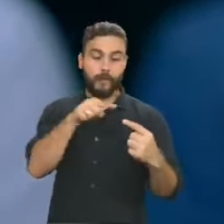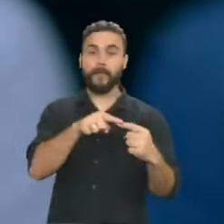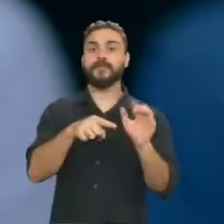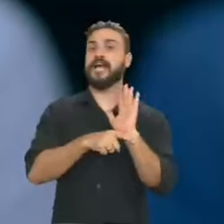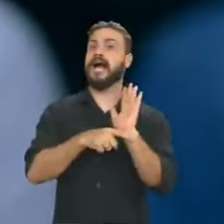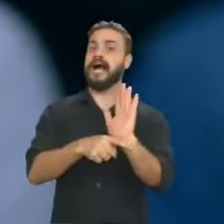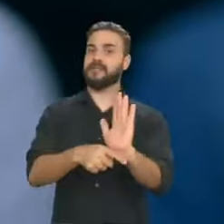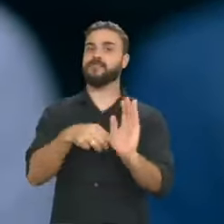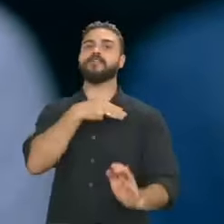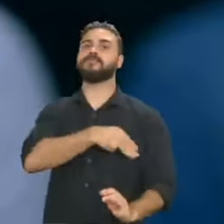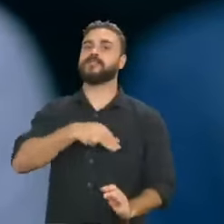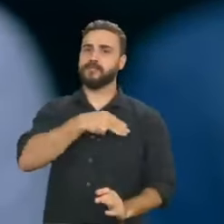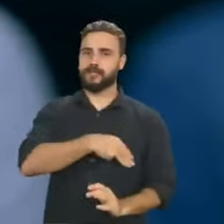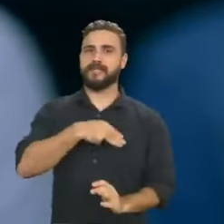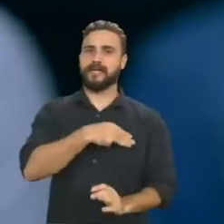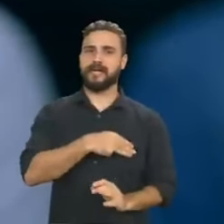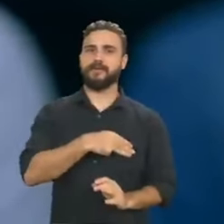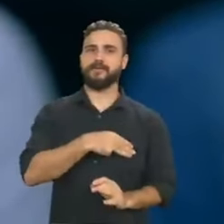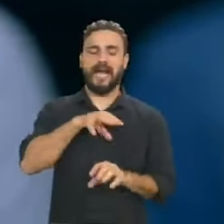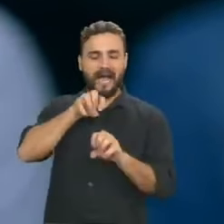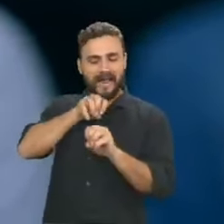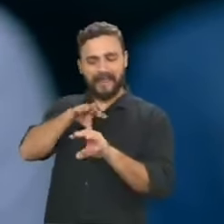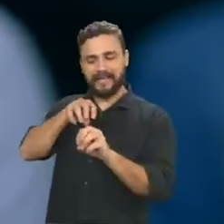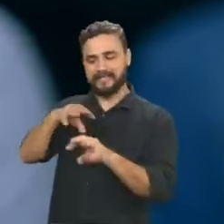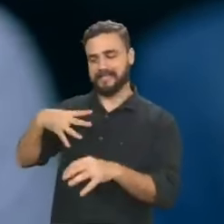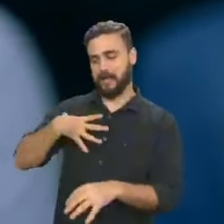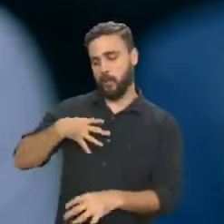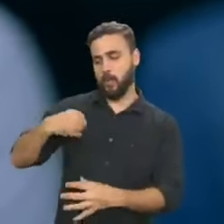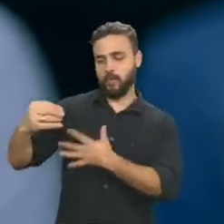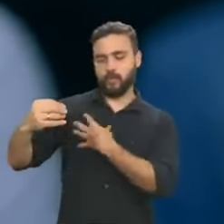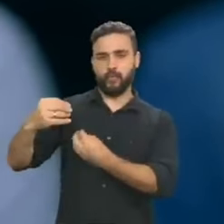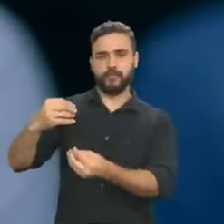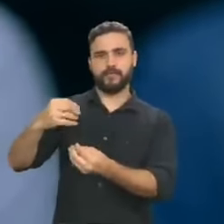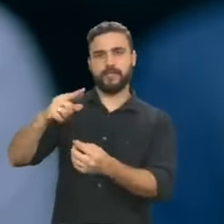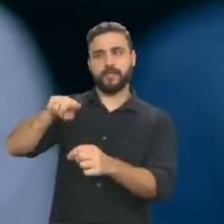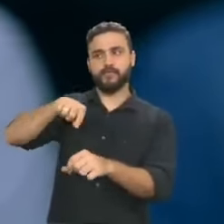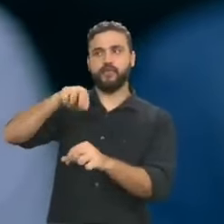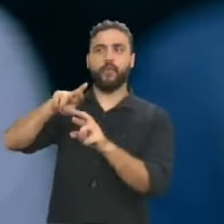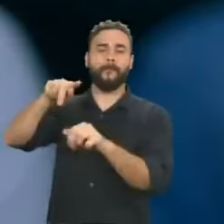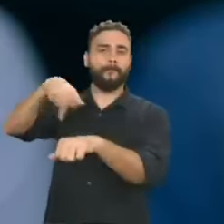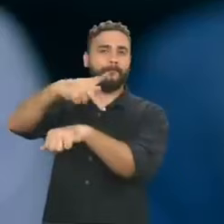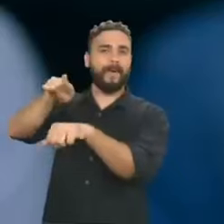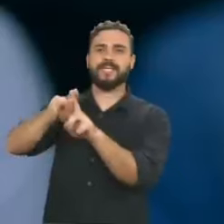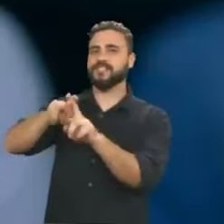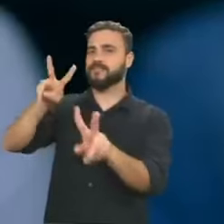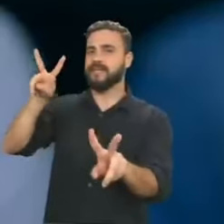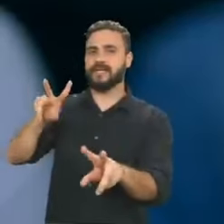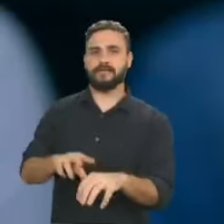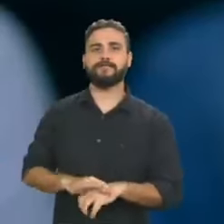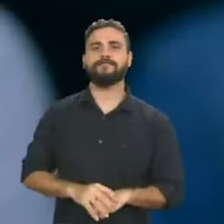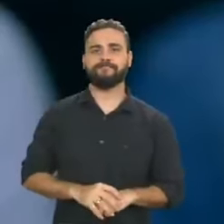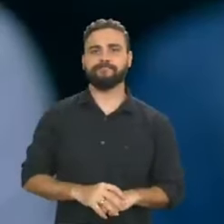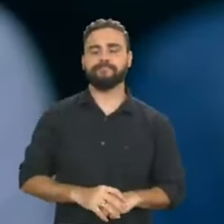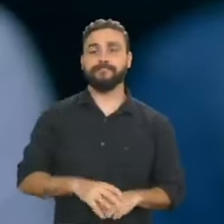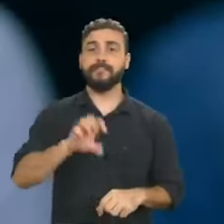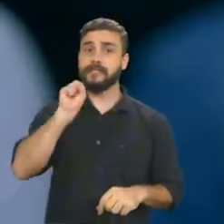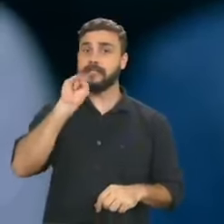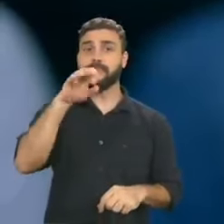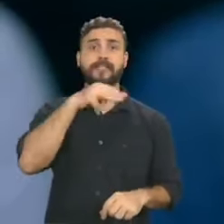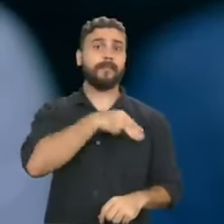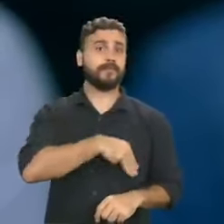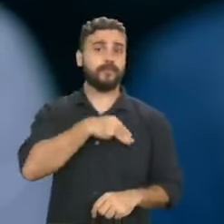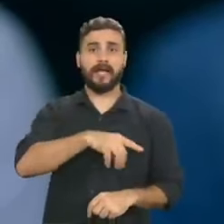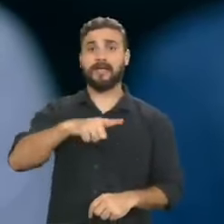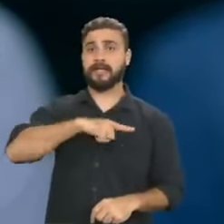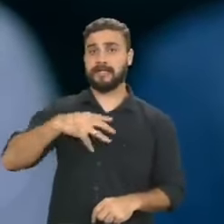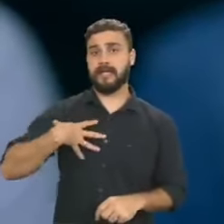missionários a criarem seus filhos em outras nações. Você, eu sou missionário, tenho filhos, moro em outro país, e eu te digo